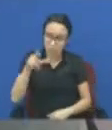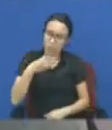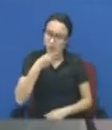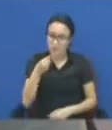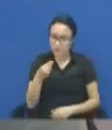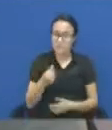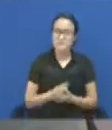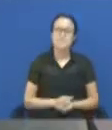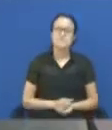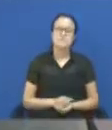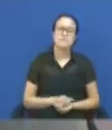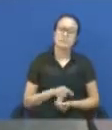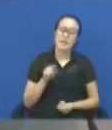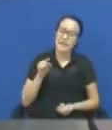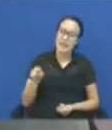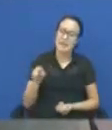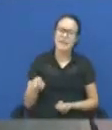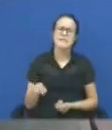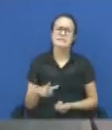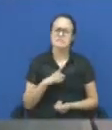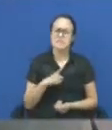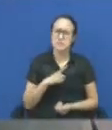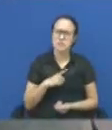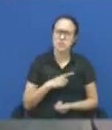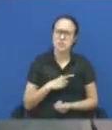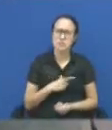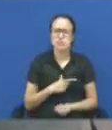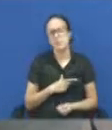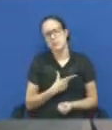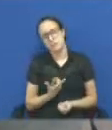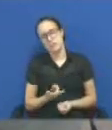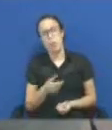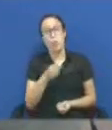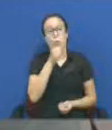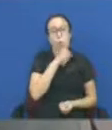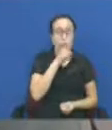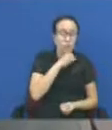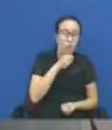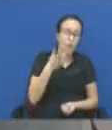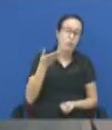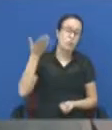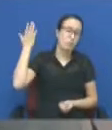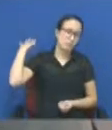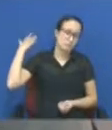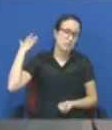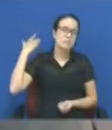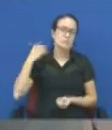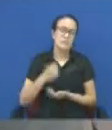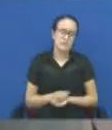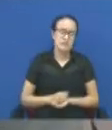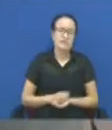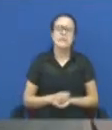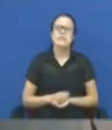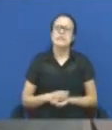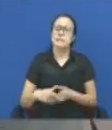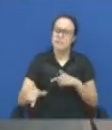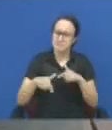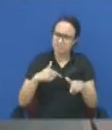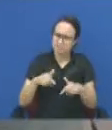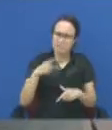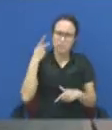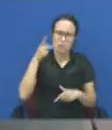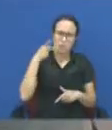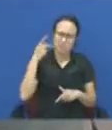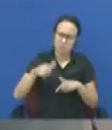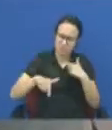em suas vezes, o sangue político, né? Neto de Miguel Arraes, que dispensa comentários. Ingressou na política muito jovem,